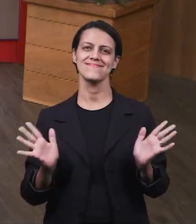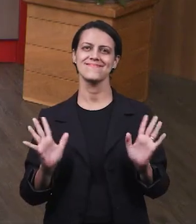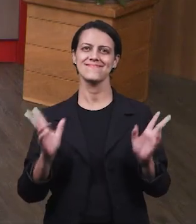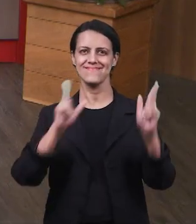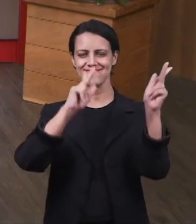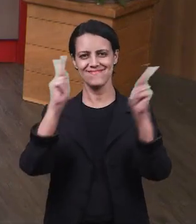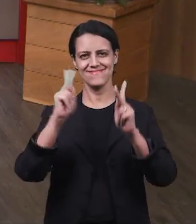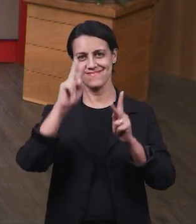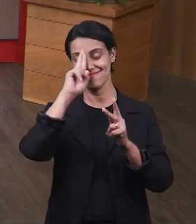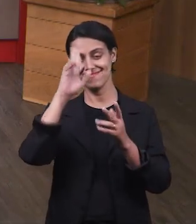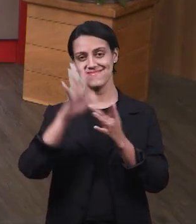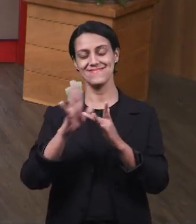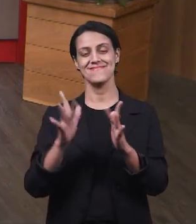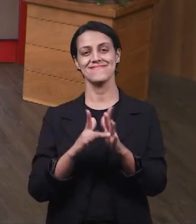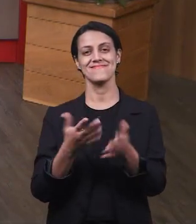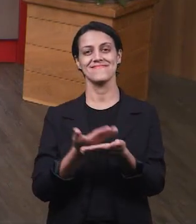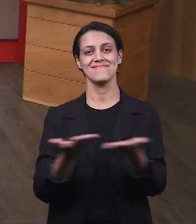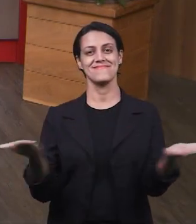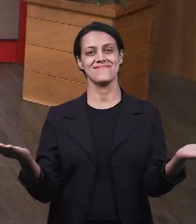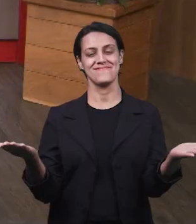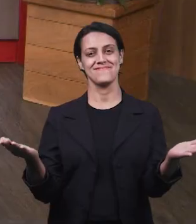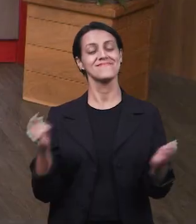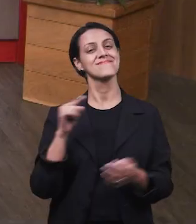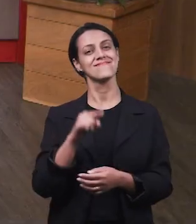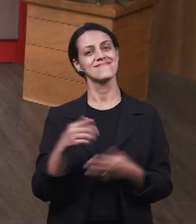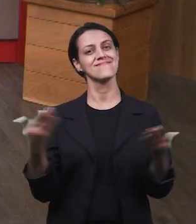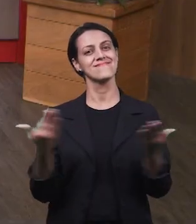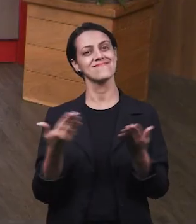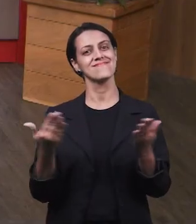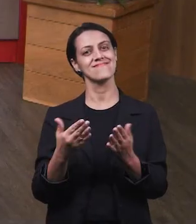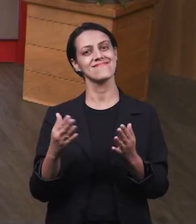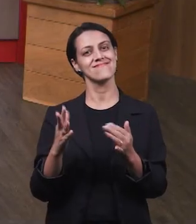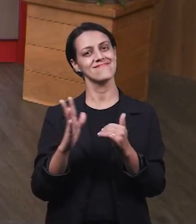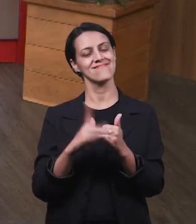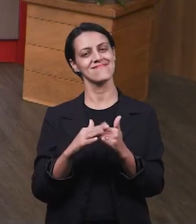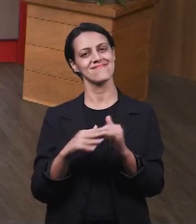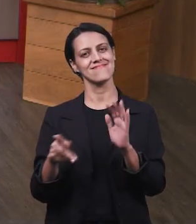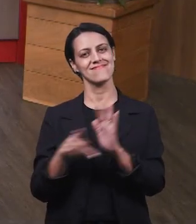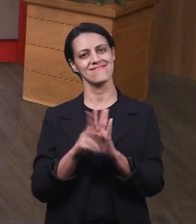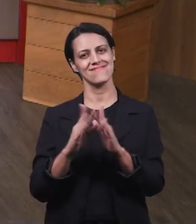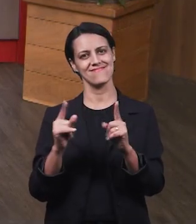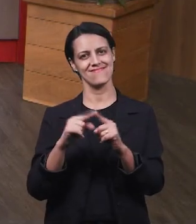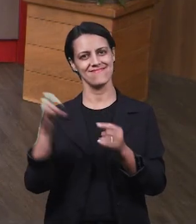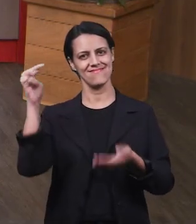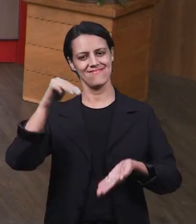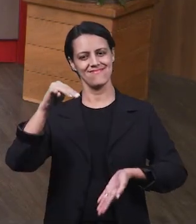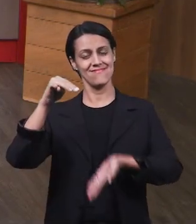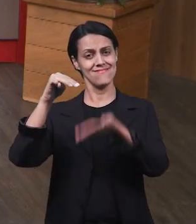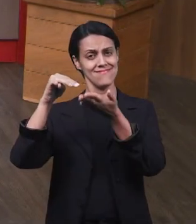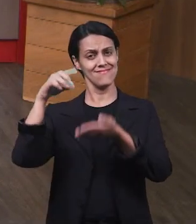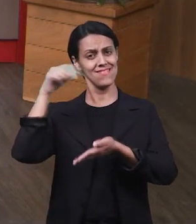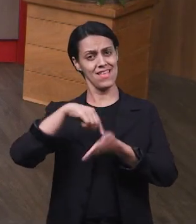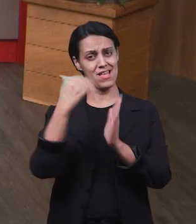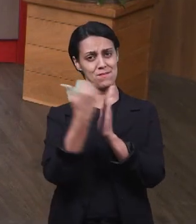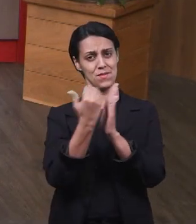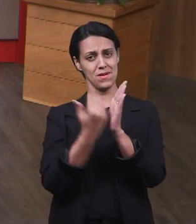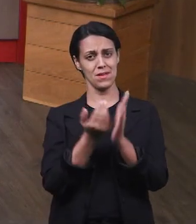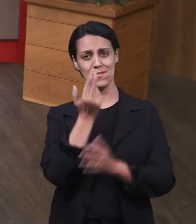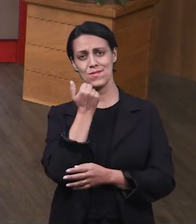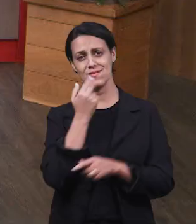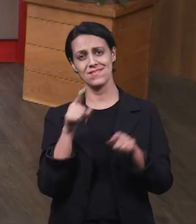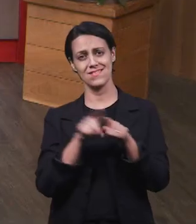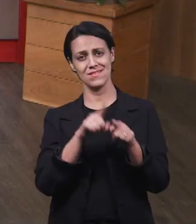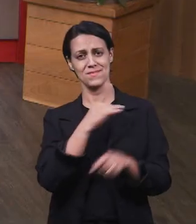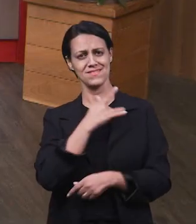Olá, a paz do Senhor Jesus a todos. Você está no canal da Igreja Cristã Maranata e este é o programa Nutrição e Saúde.